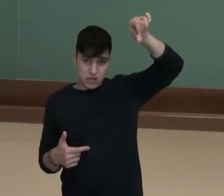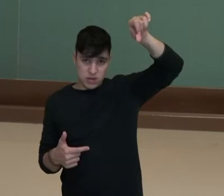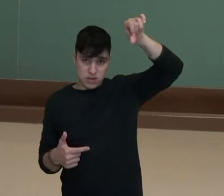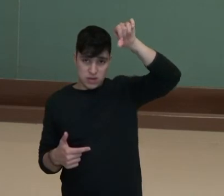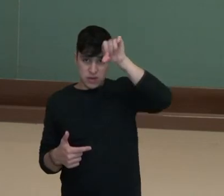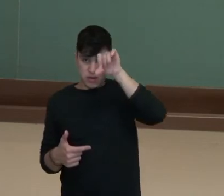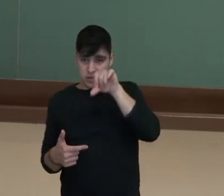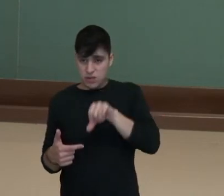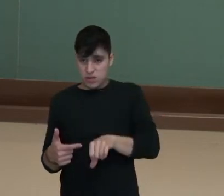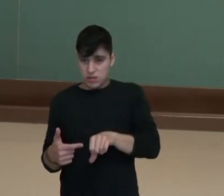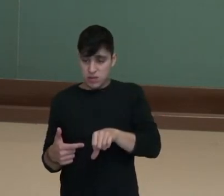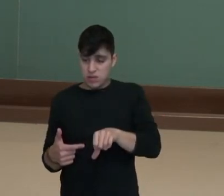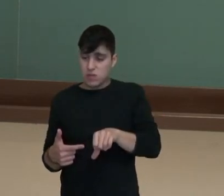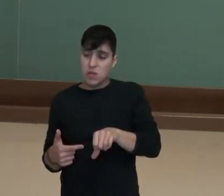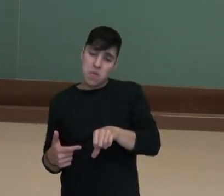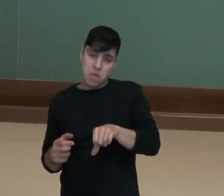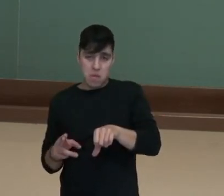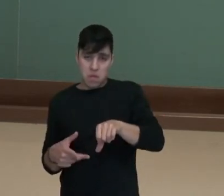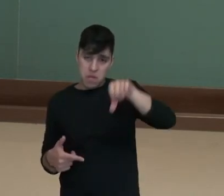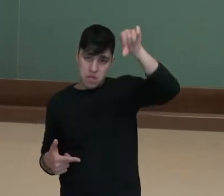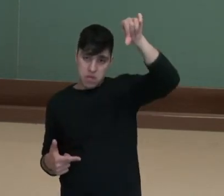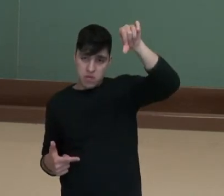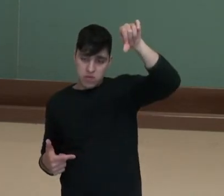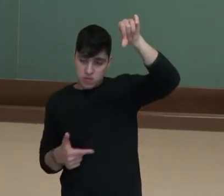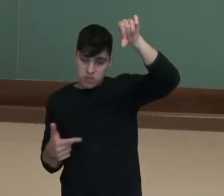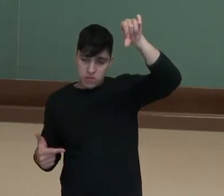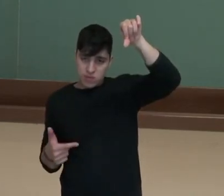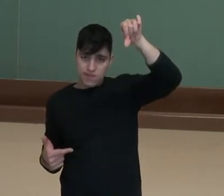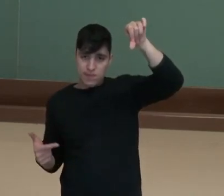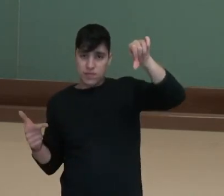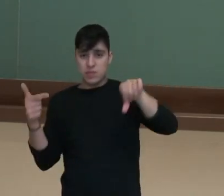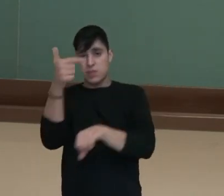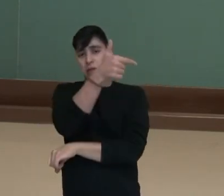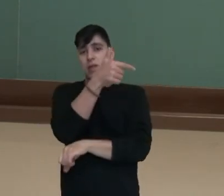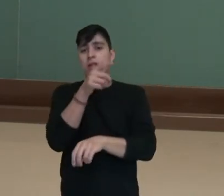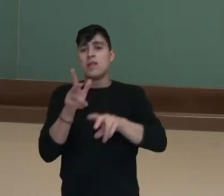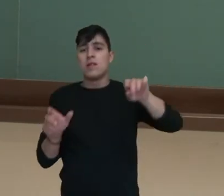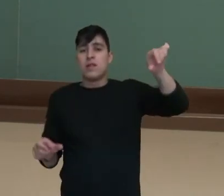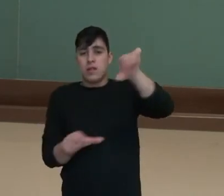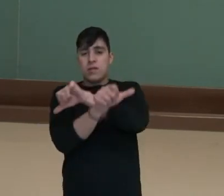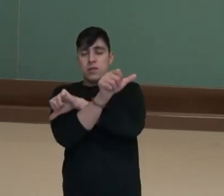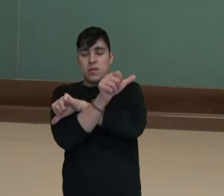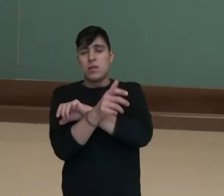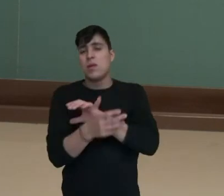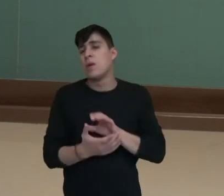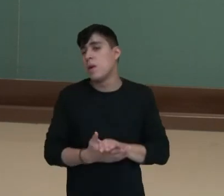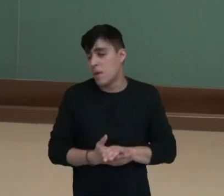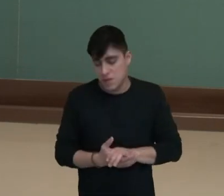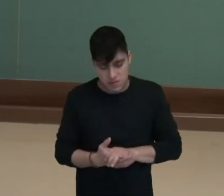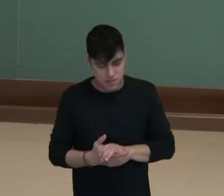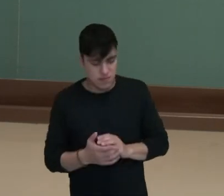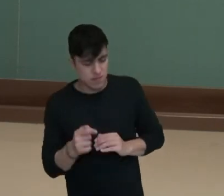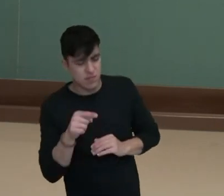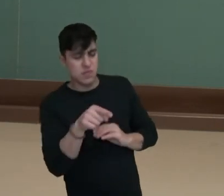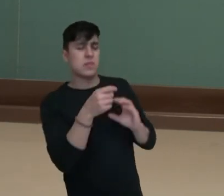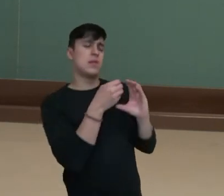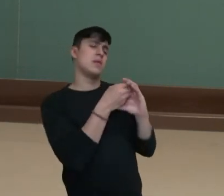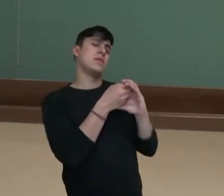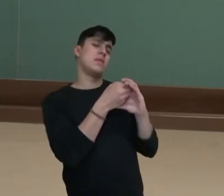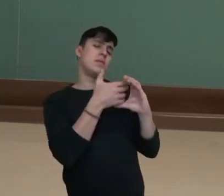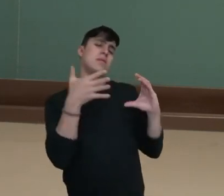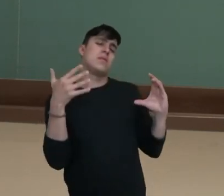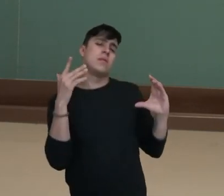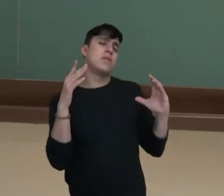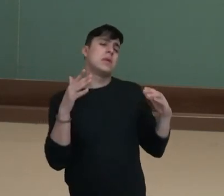e foram para cá, ou de cá do 22 para o 9. Então houve essa translocação. O que está dando de característica lá